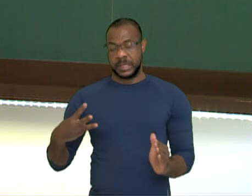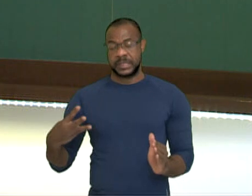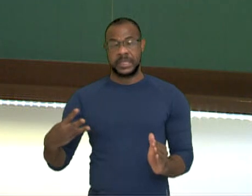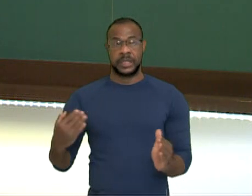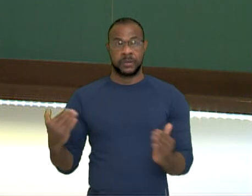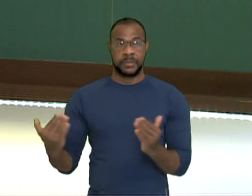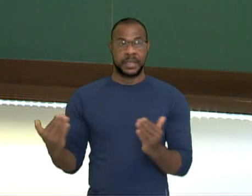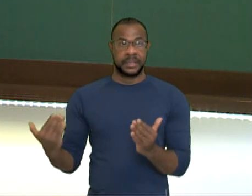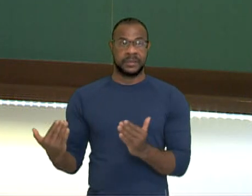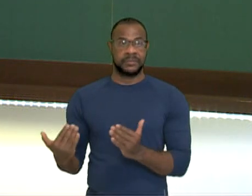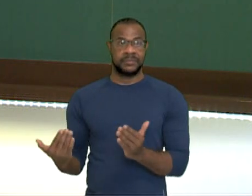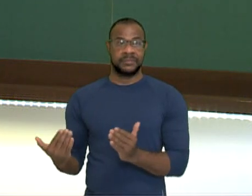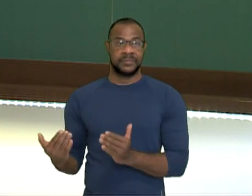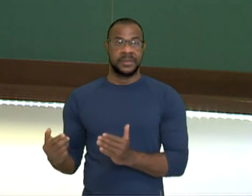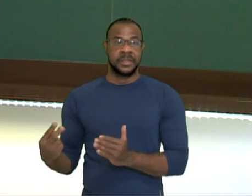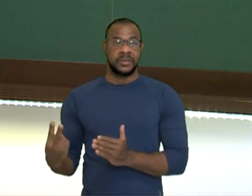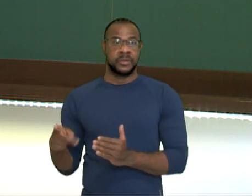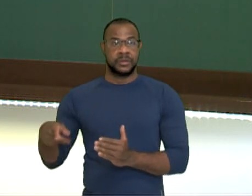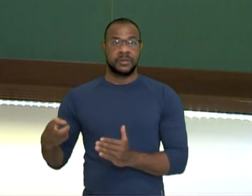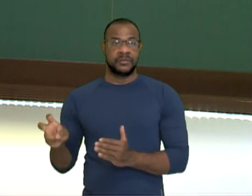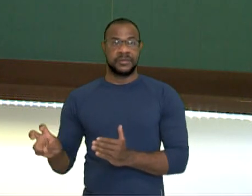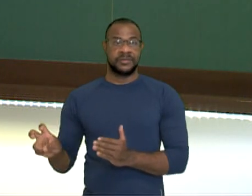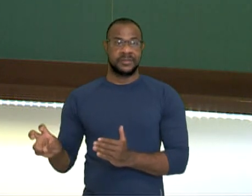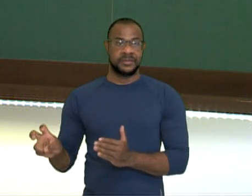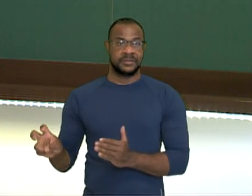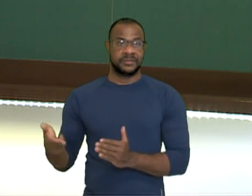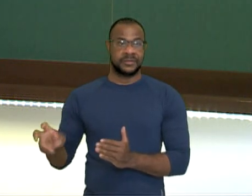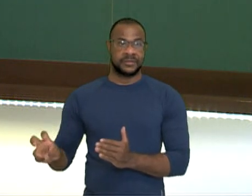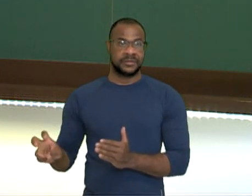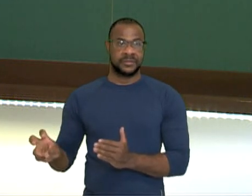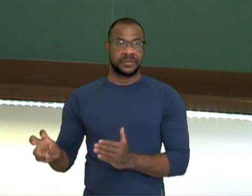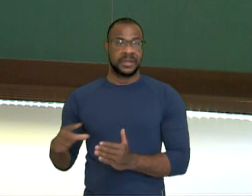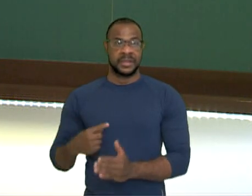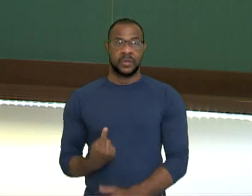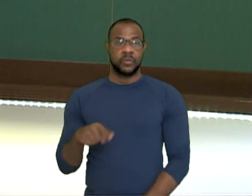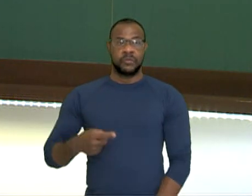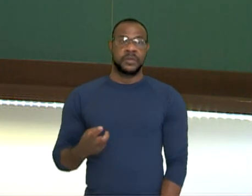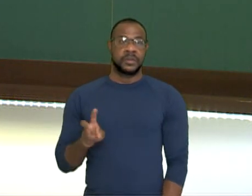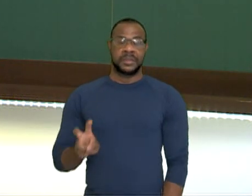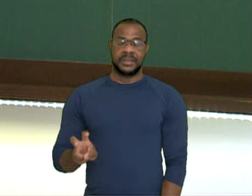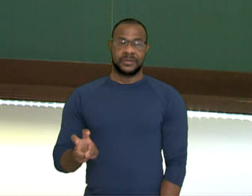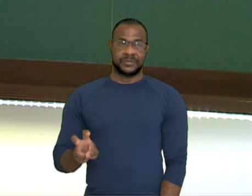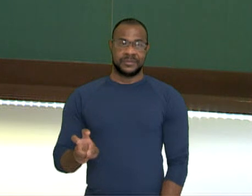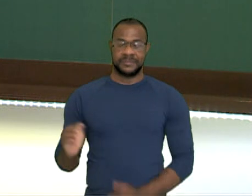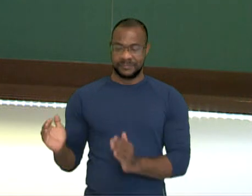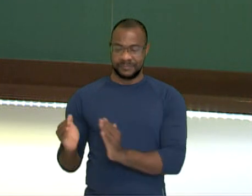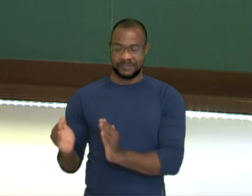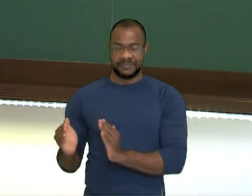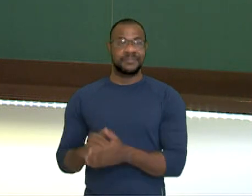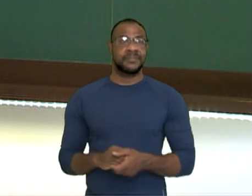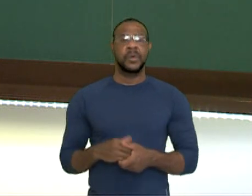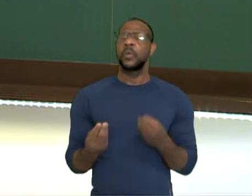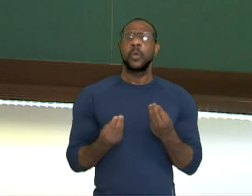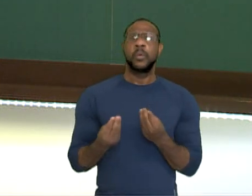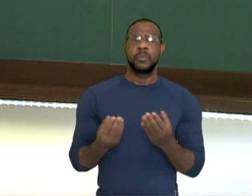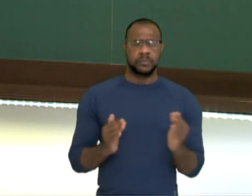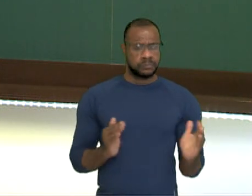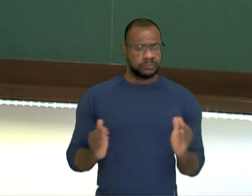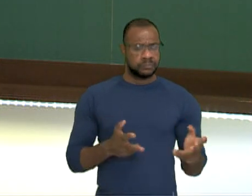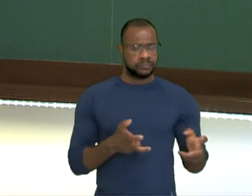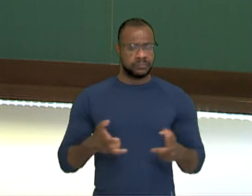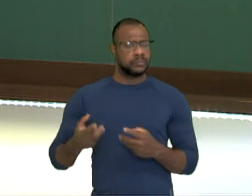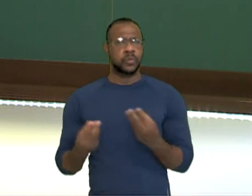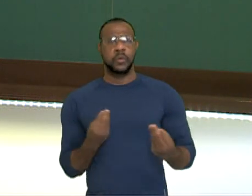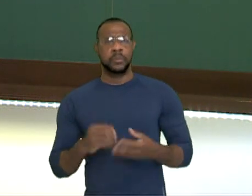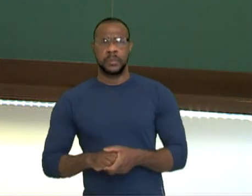dos períodos de 2,25 a 1,5. Então, como que eu observo esses tempos? Então,